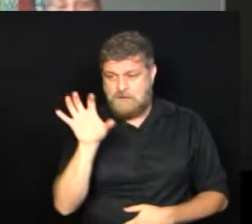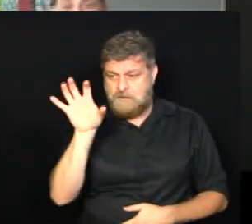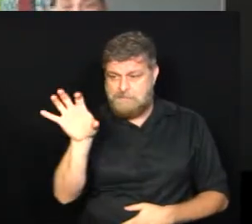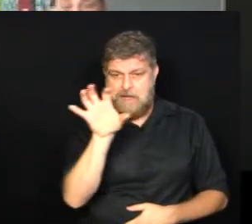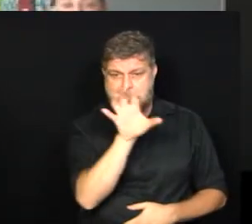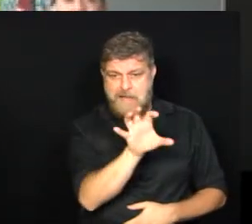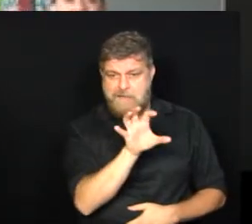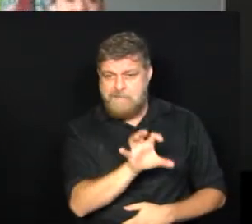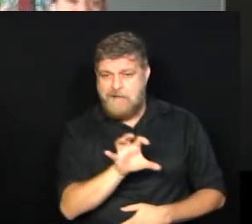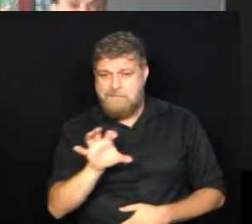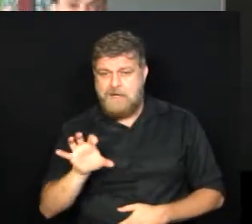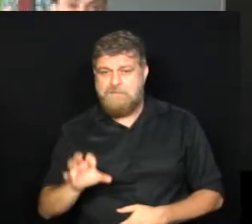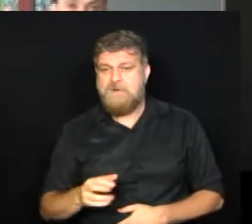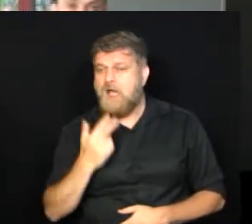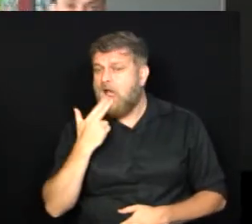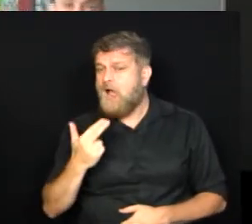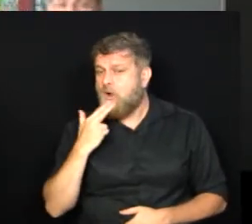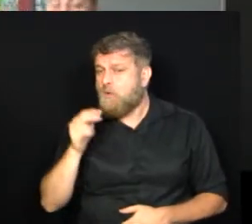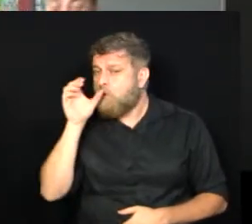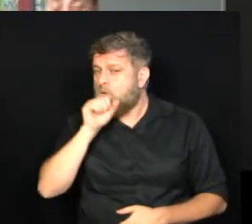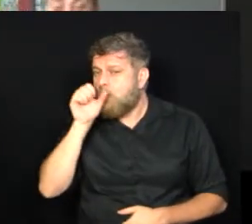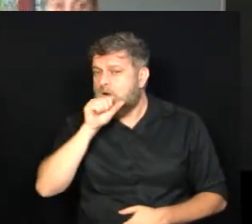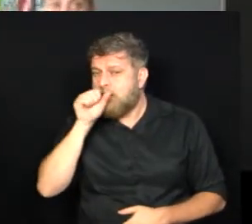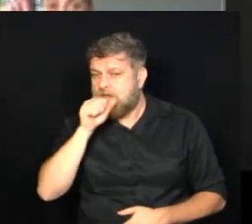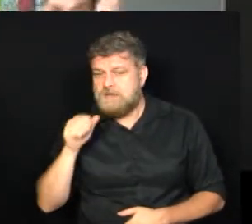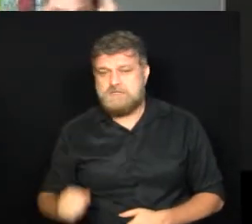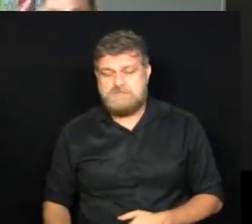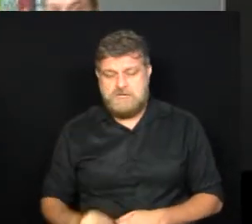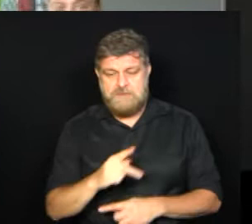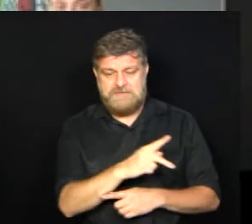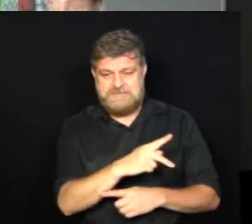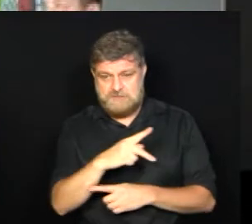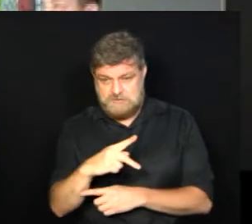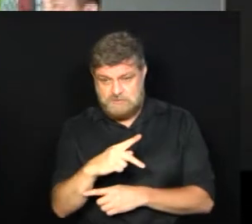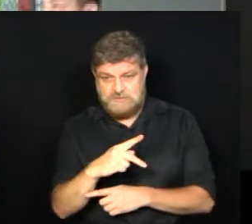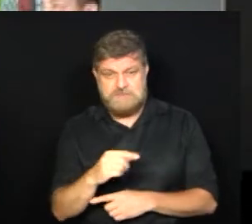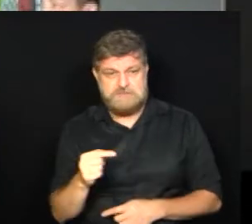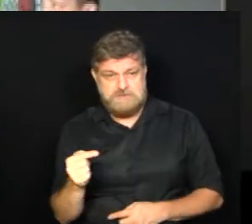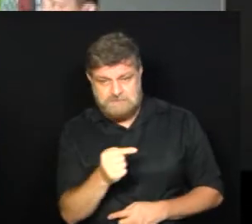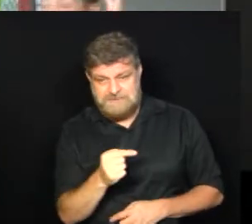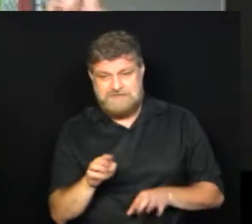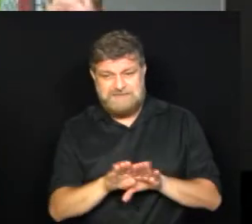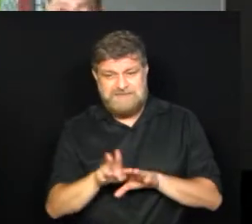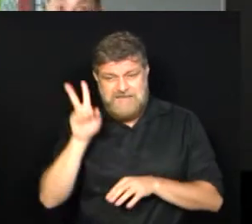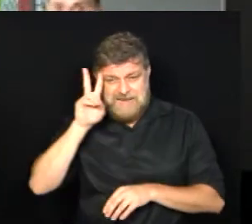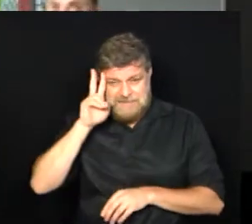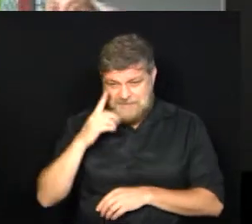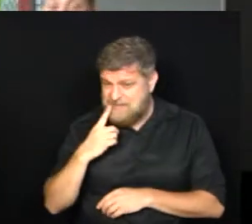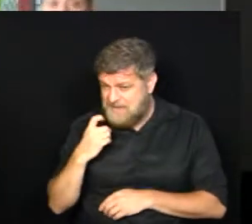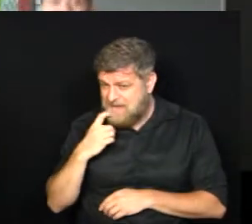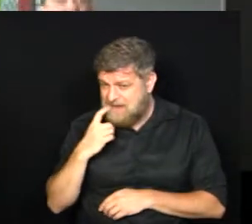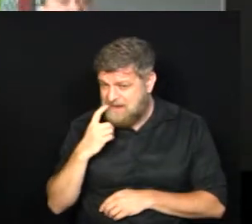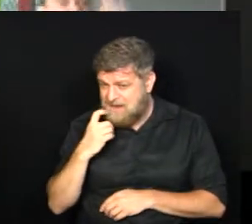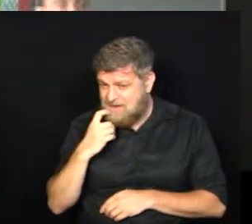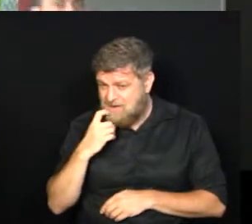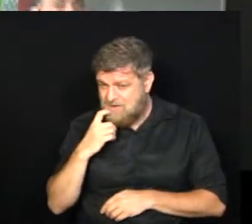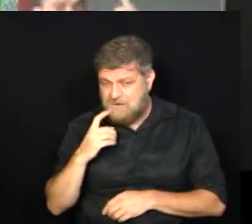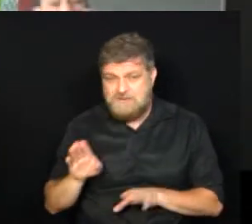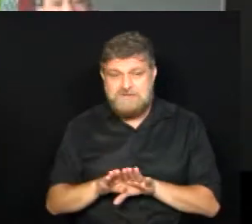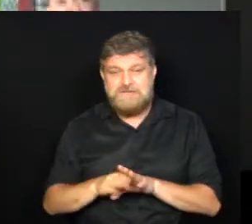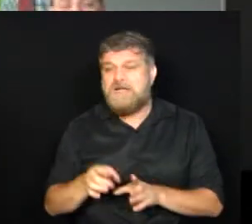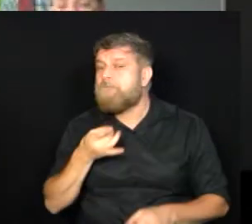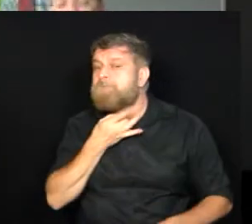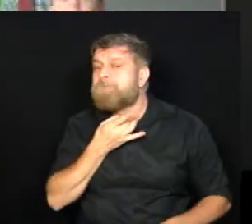a fase laranja. Presidente Prudente, lembrando que Presidente Prudente estava na fase vermelha anteriormente,